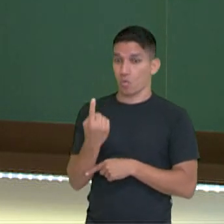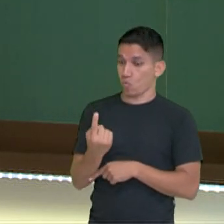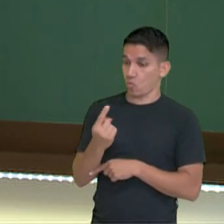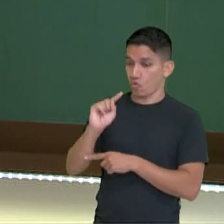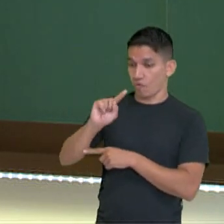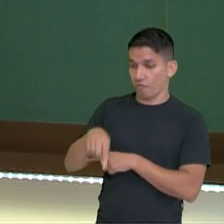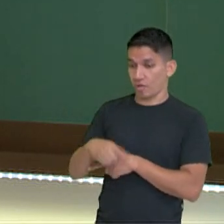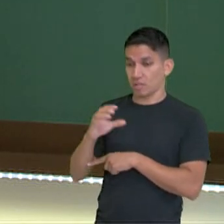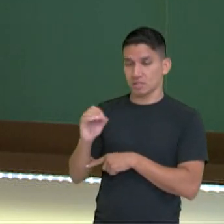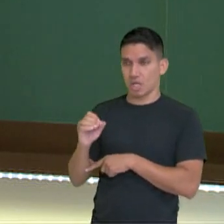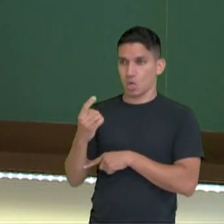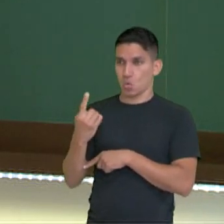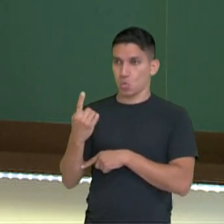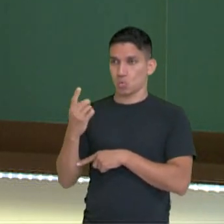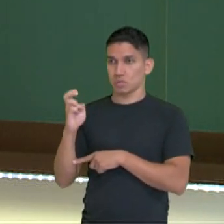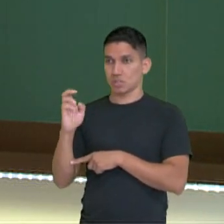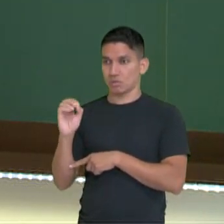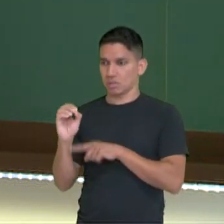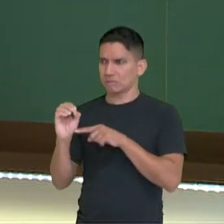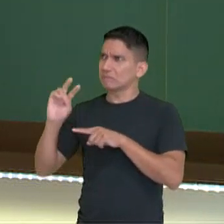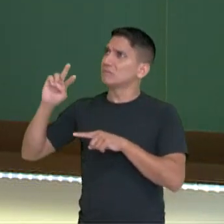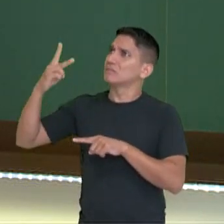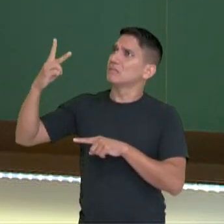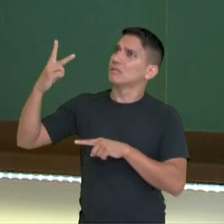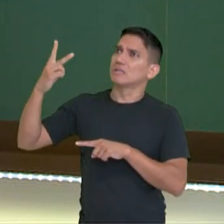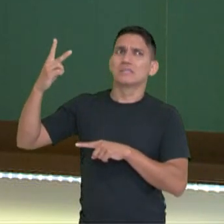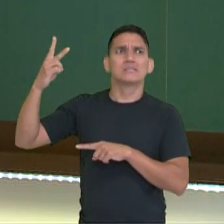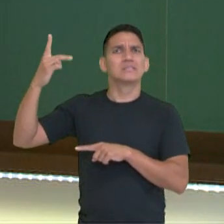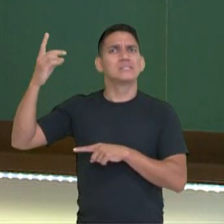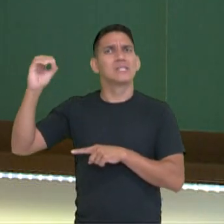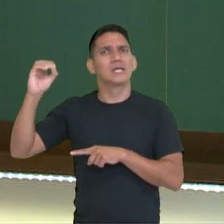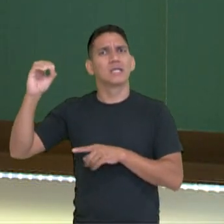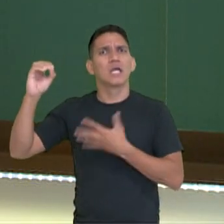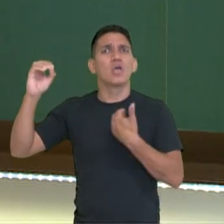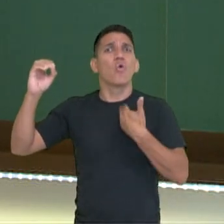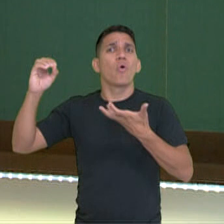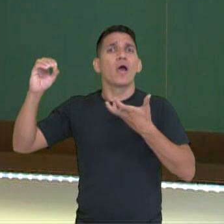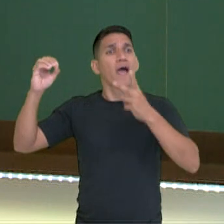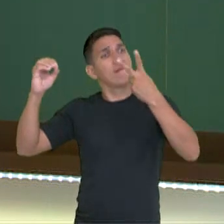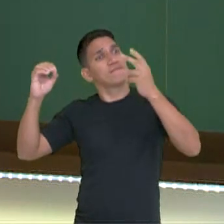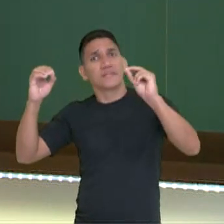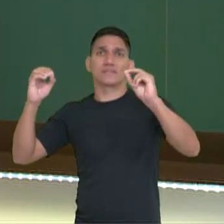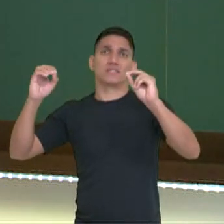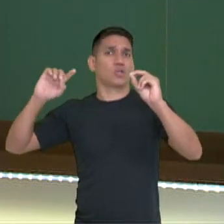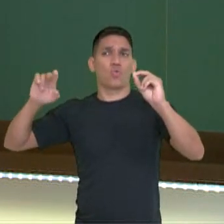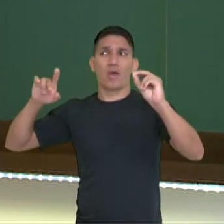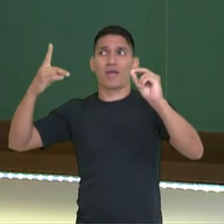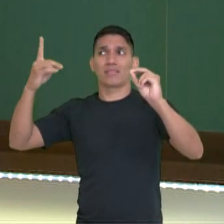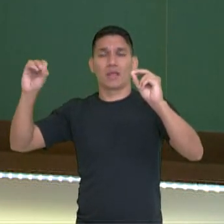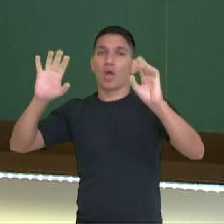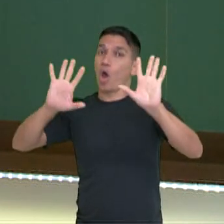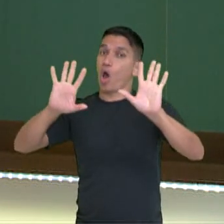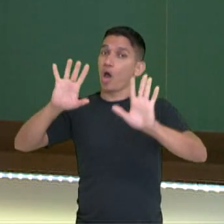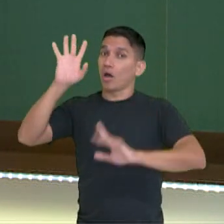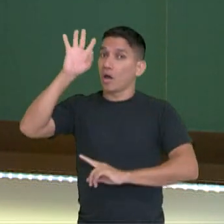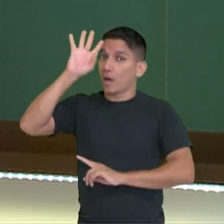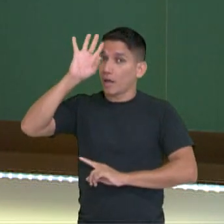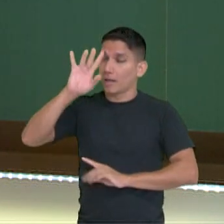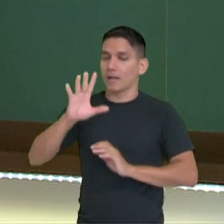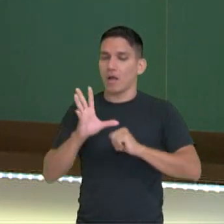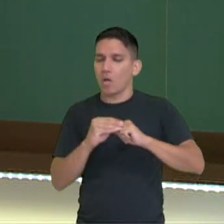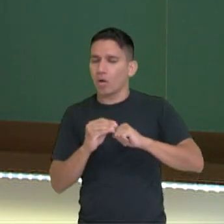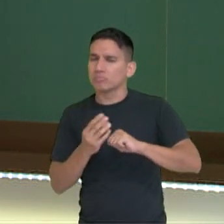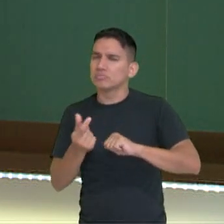1,0150 elevado a décima. E eu quero a 20. Como é que eu vou fazer? Aqui é aqueles conhecimentos anteriores que a gente tem